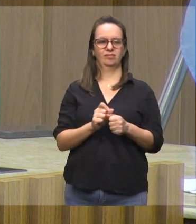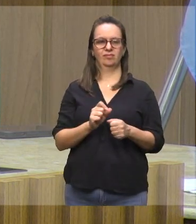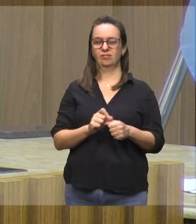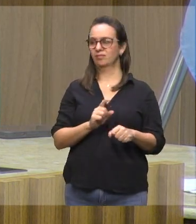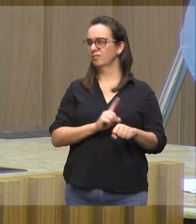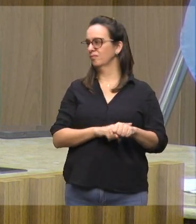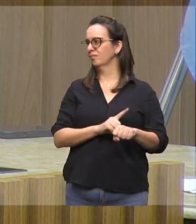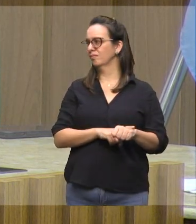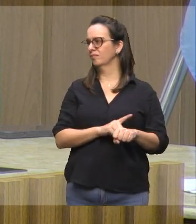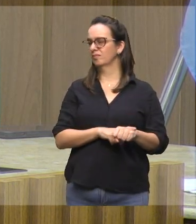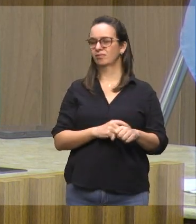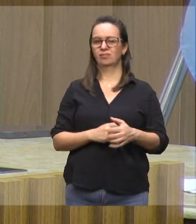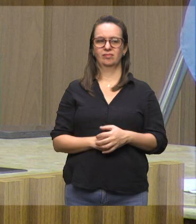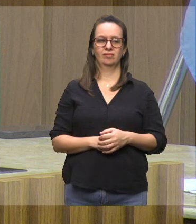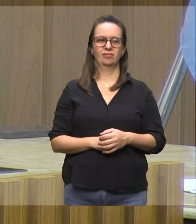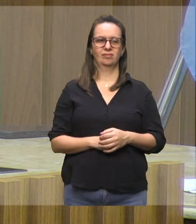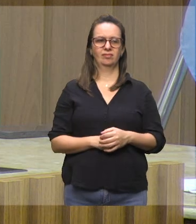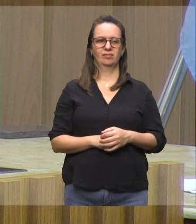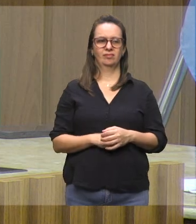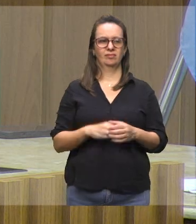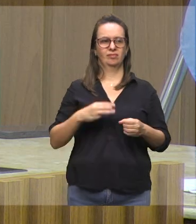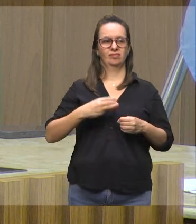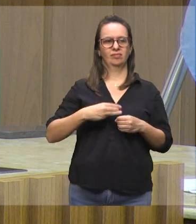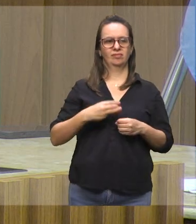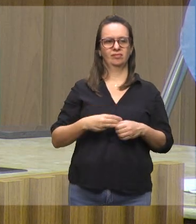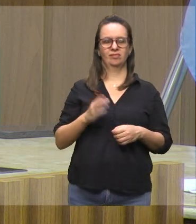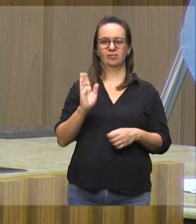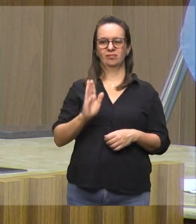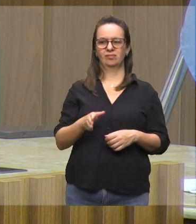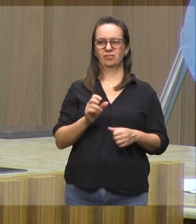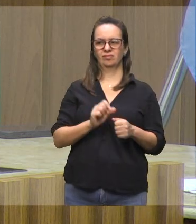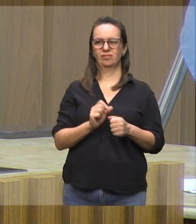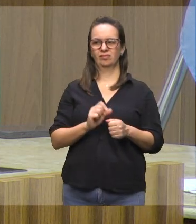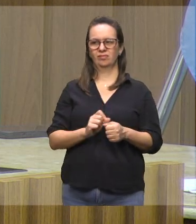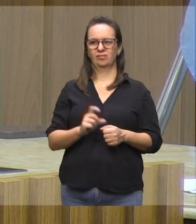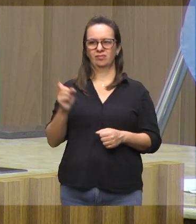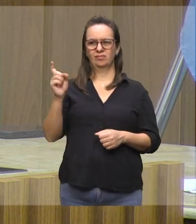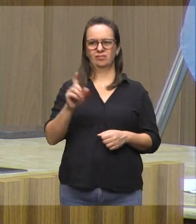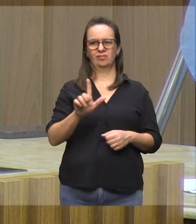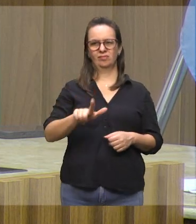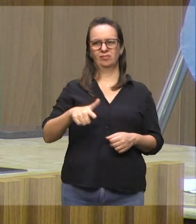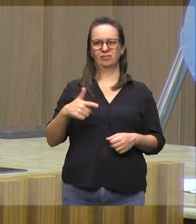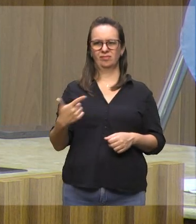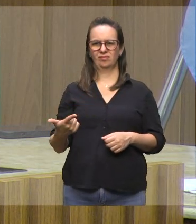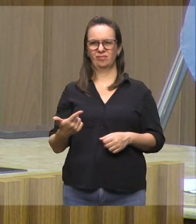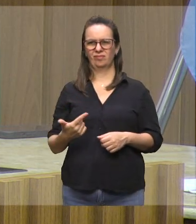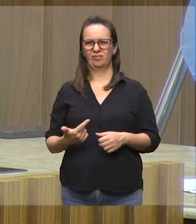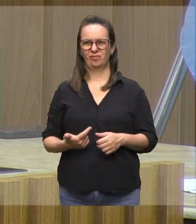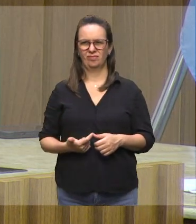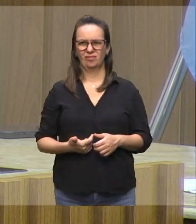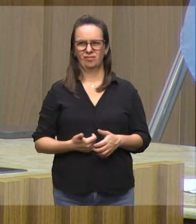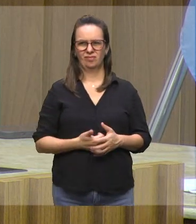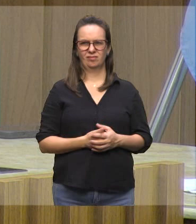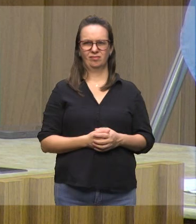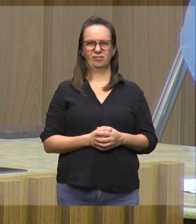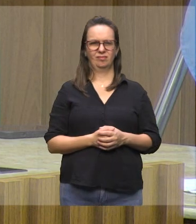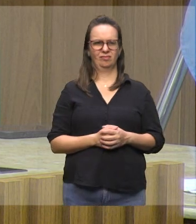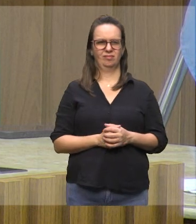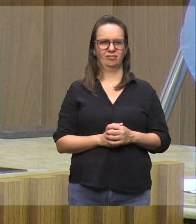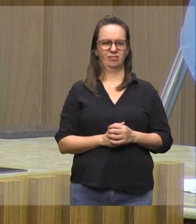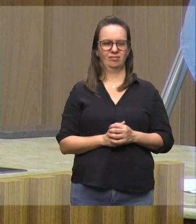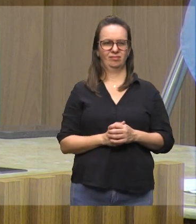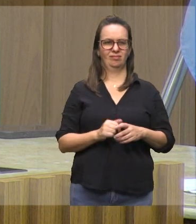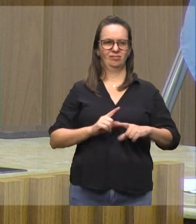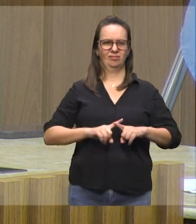conflitante com aquilo que a rede municipal já faz, mas existem outros gatilhos aqui para que a gente possa tornar a escola, como eu disse, mais atraente,